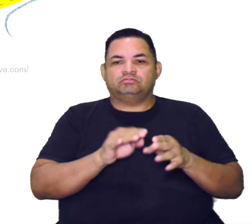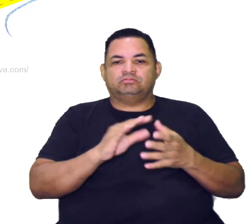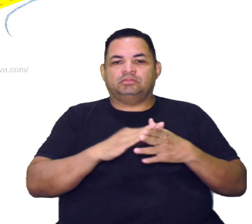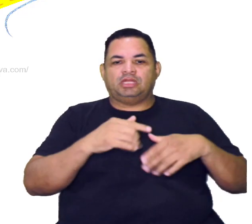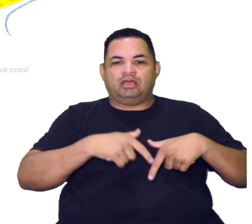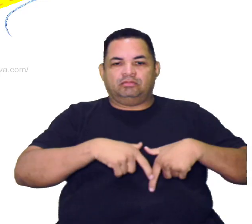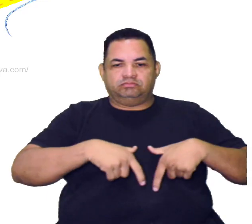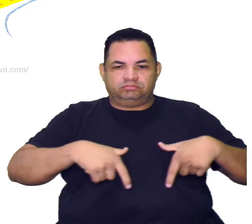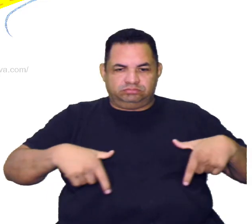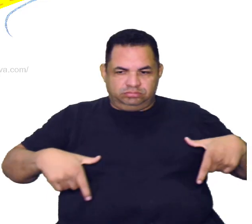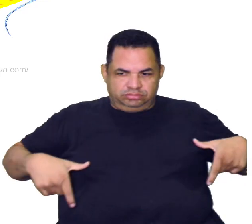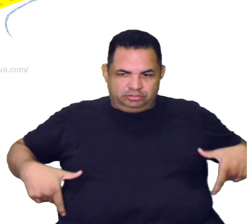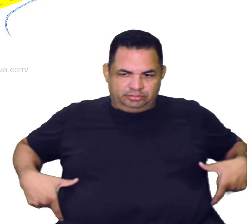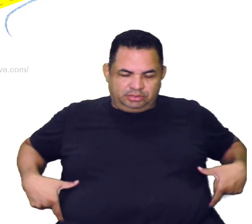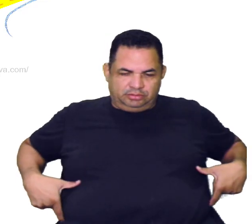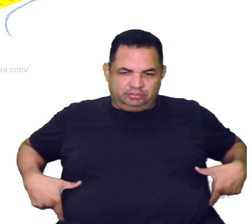circunferência